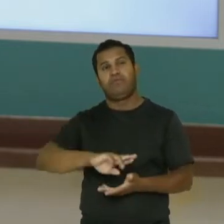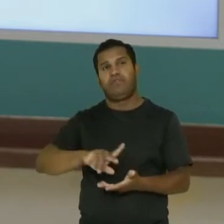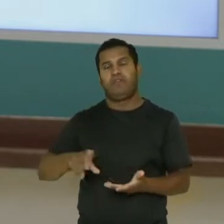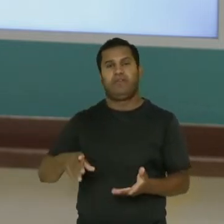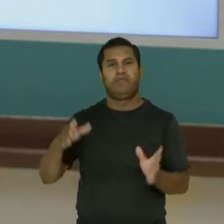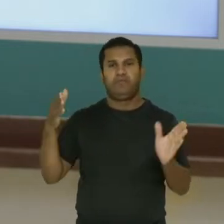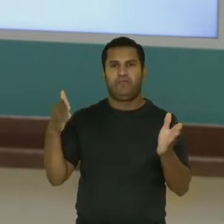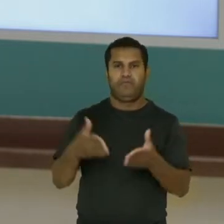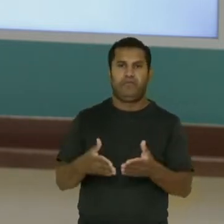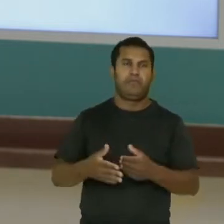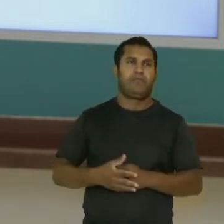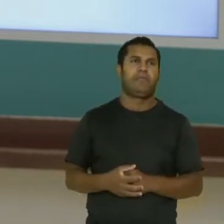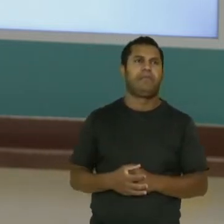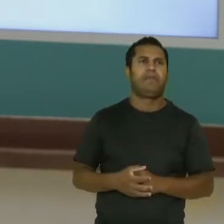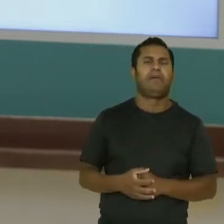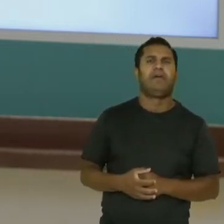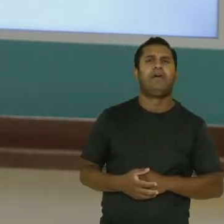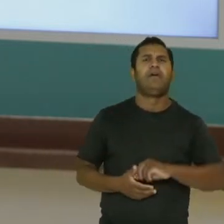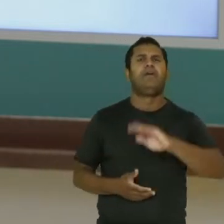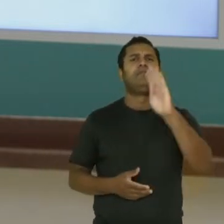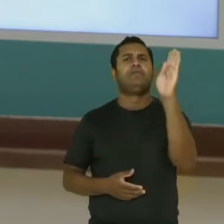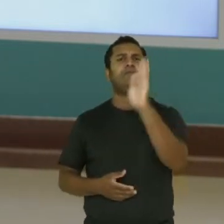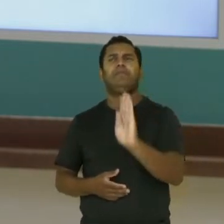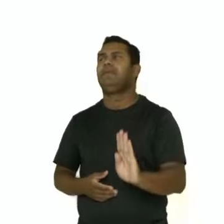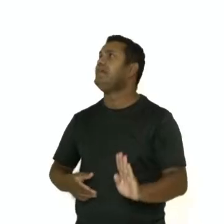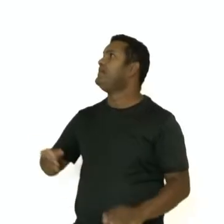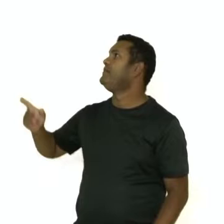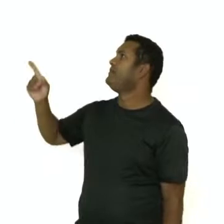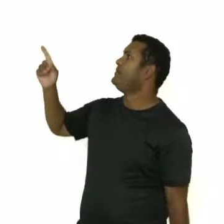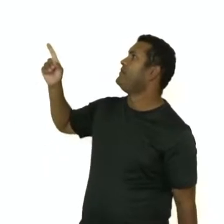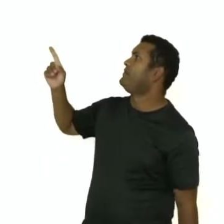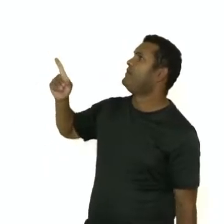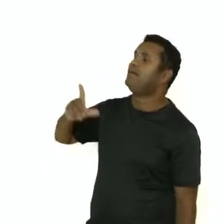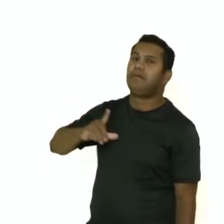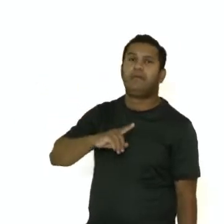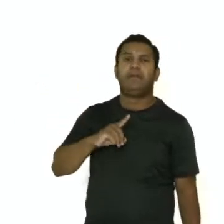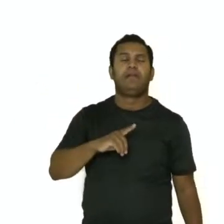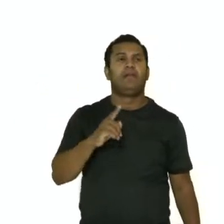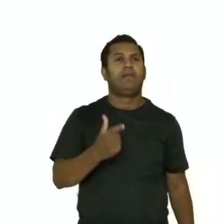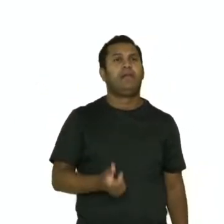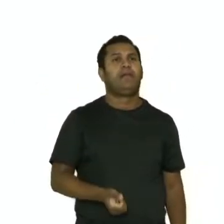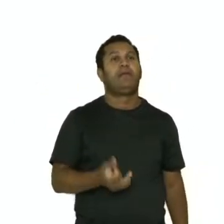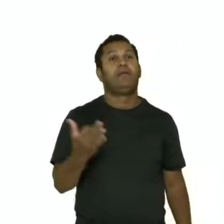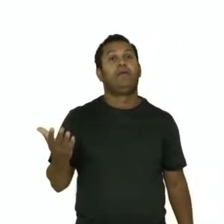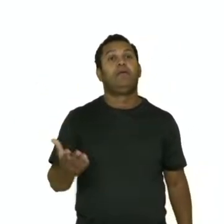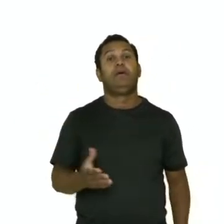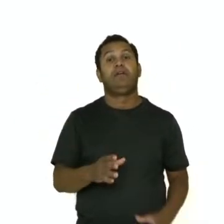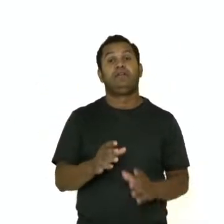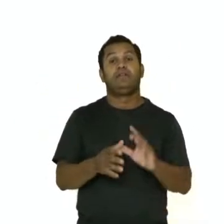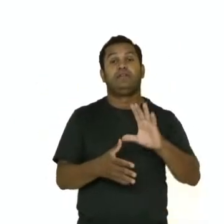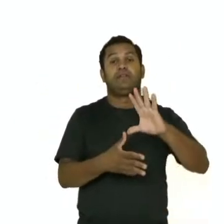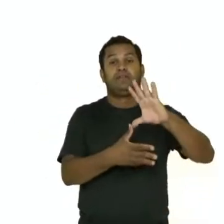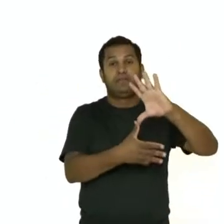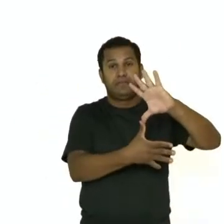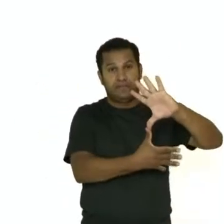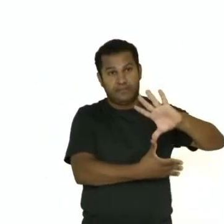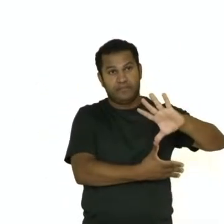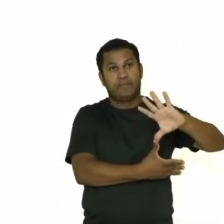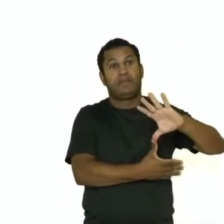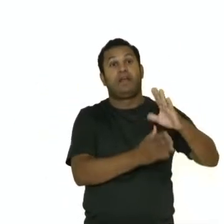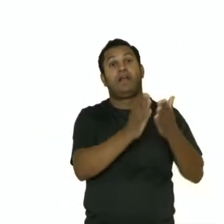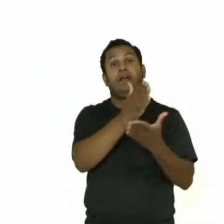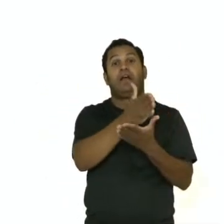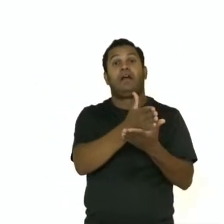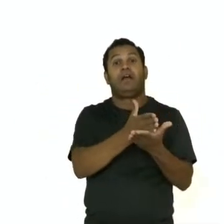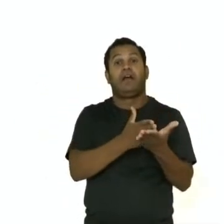diferentes regionalizações do Brasil, vamos conhecer algumas delas, né? A primeira divisão regional do Brasil foi realizada a